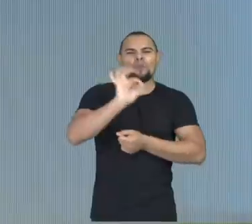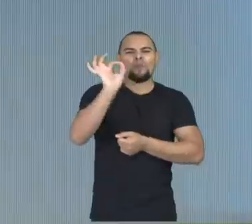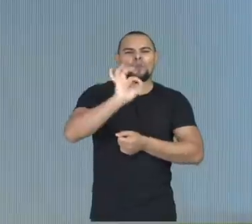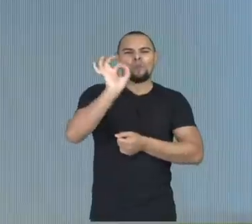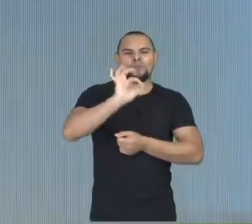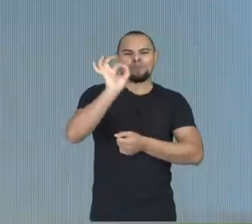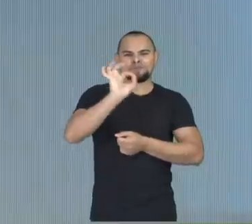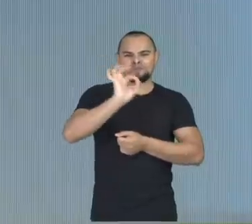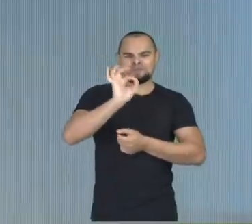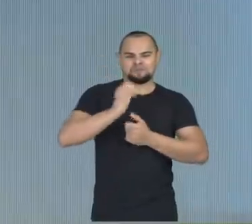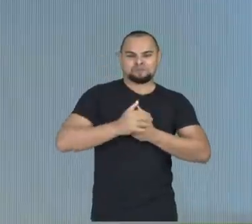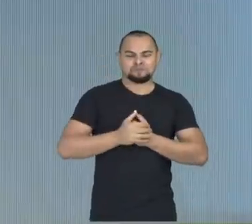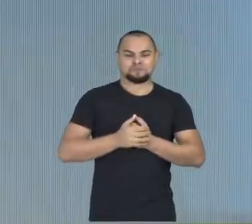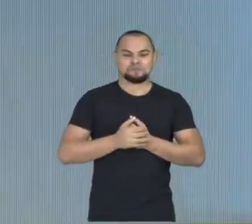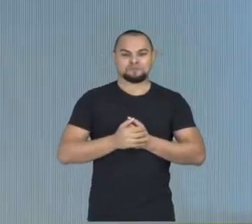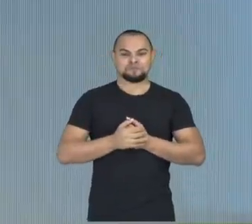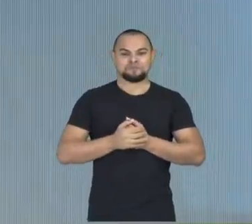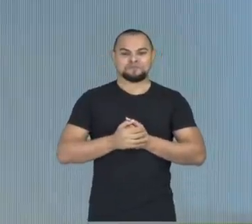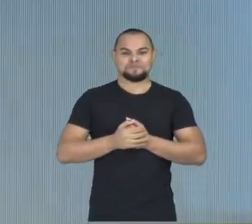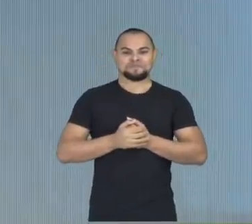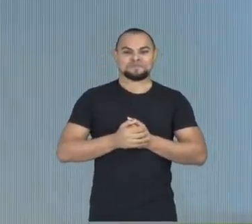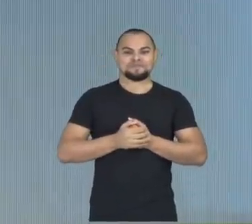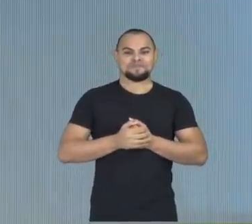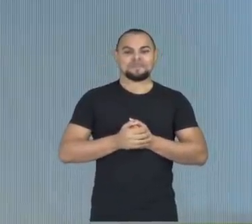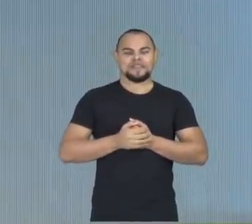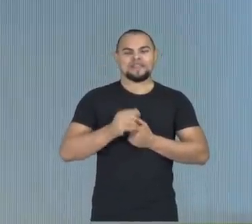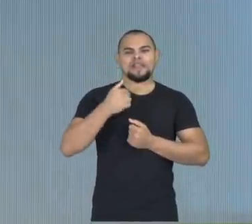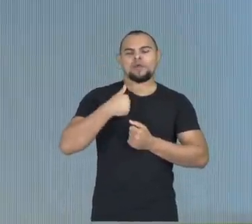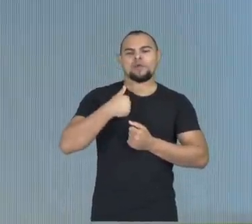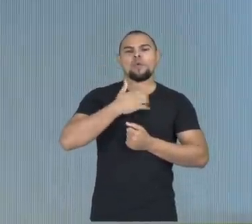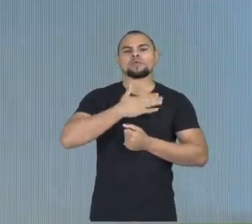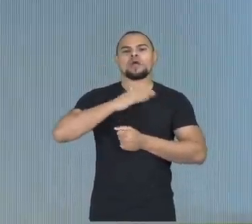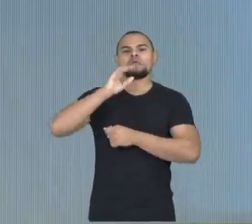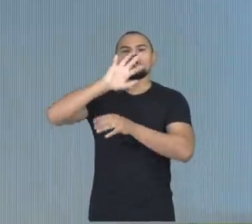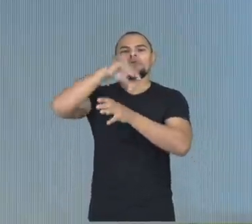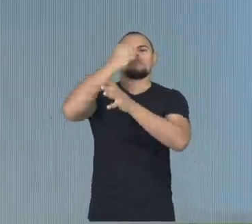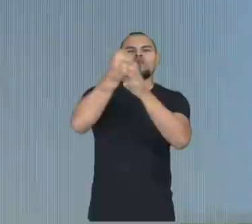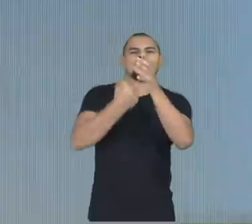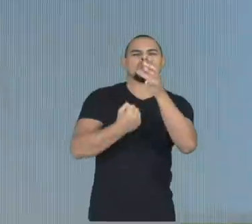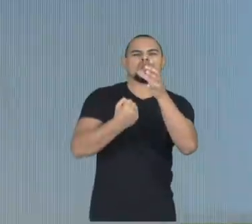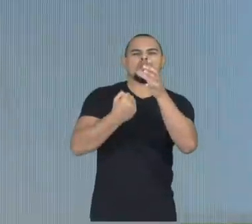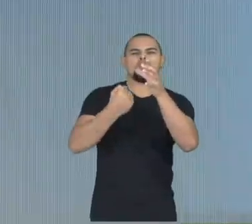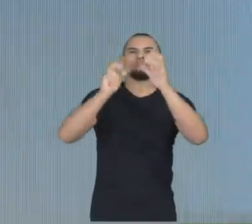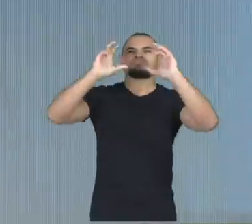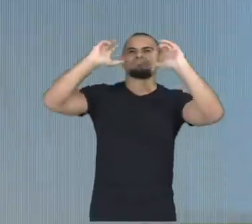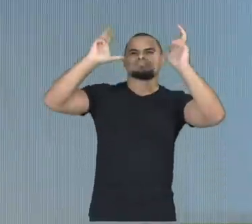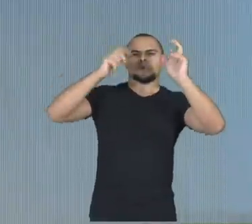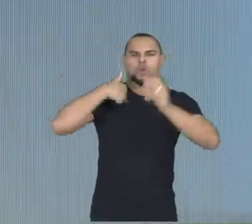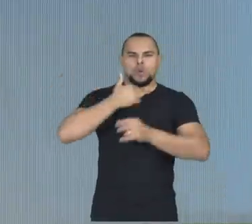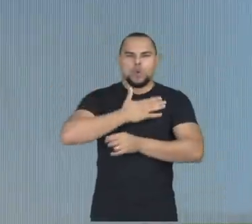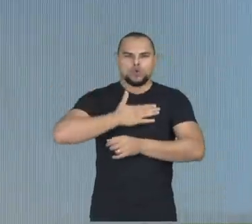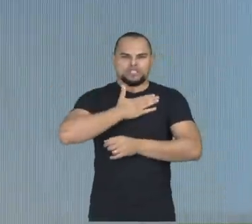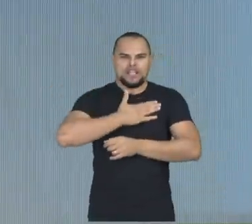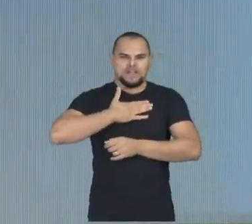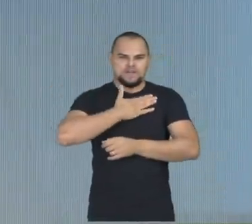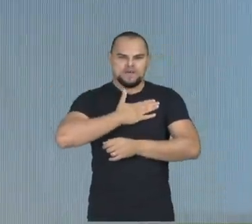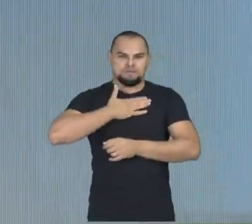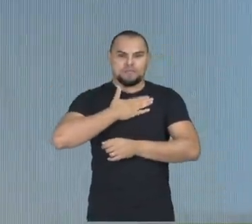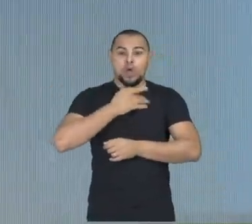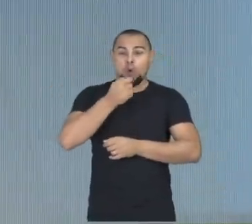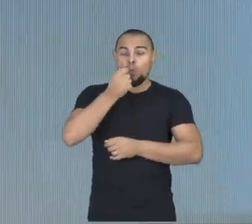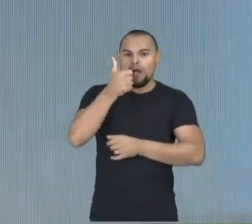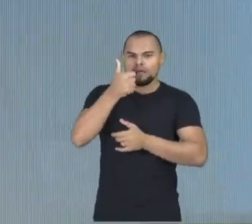não, mas eu nunca fui um grande atleta de futebol, meu negócio era voleibol, Mas eu me lembro que nas prévias para o grande